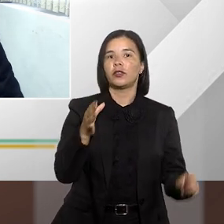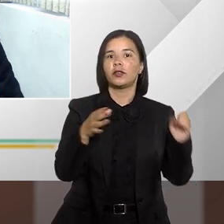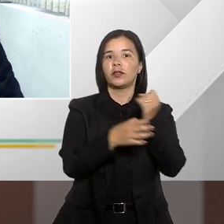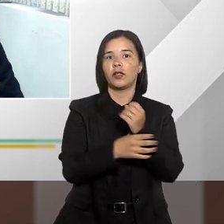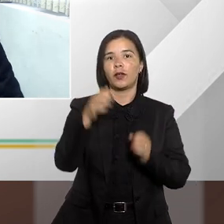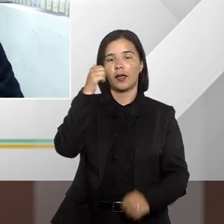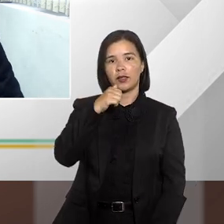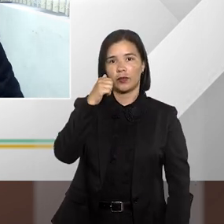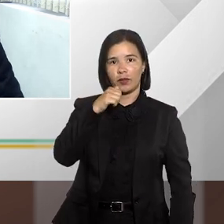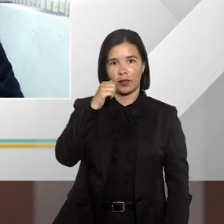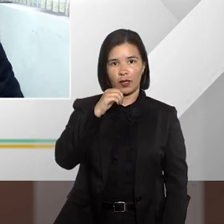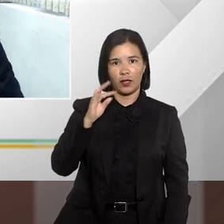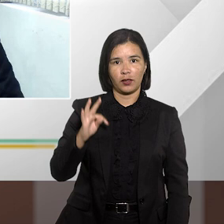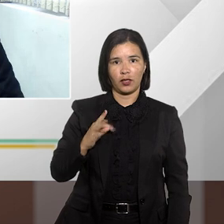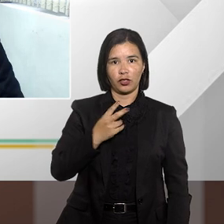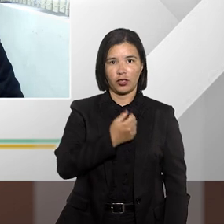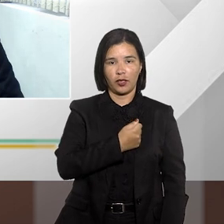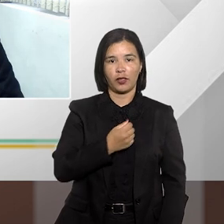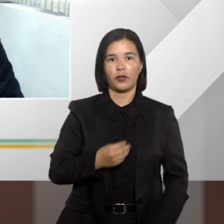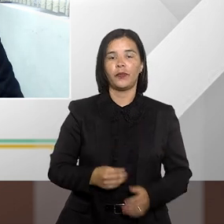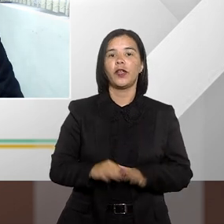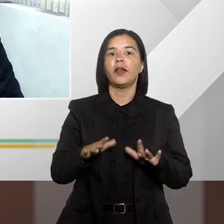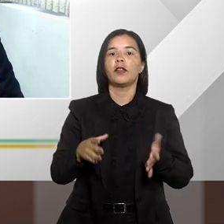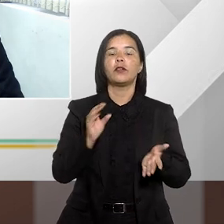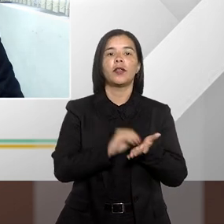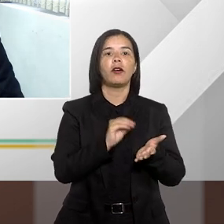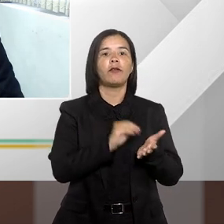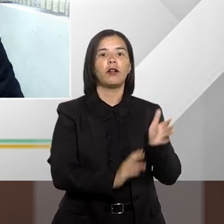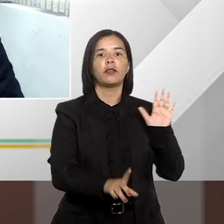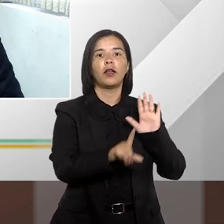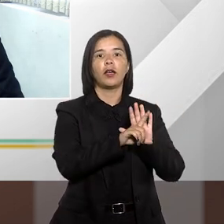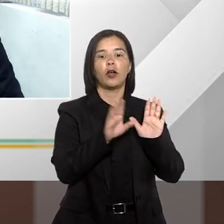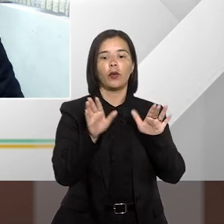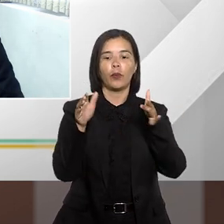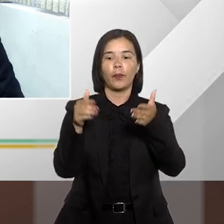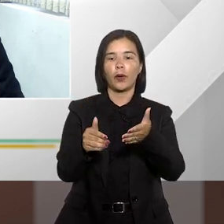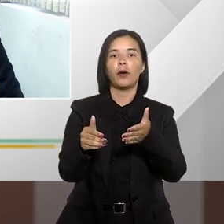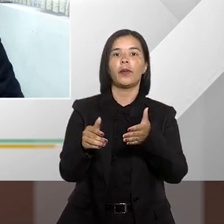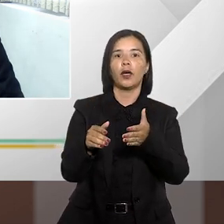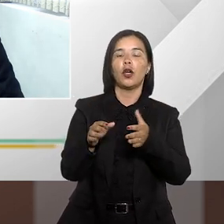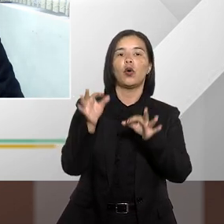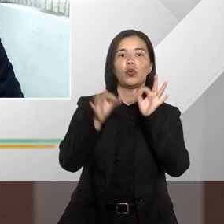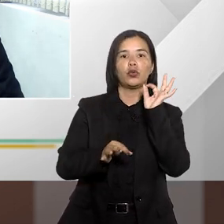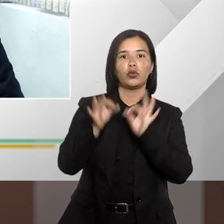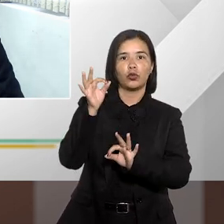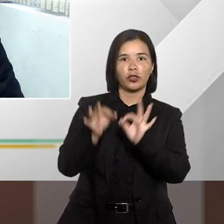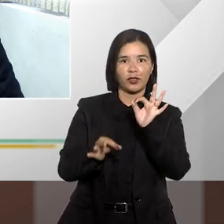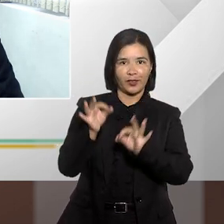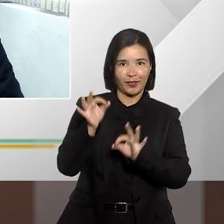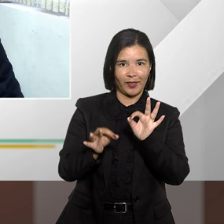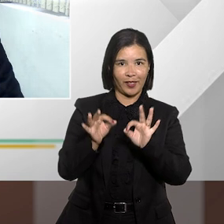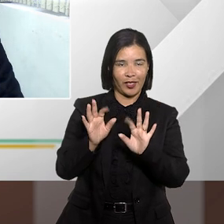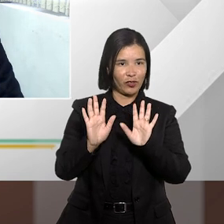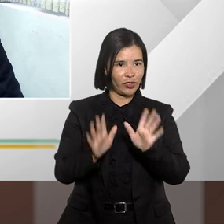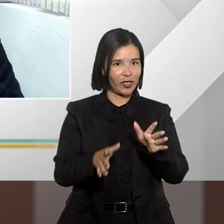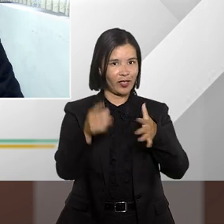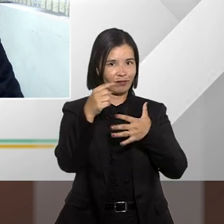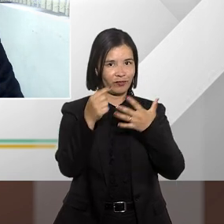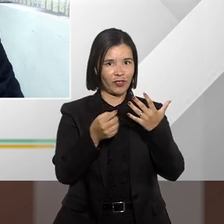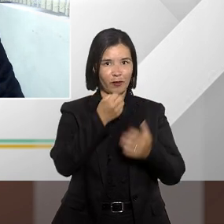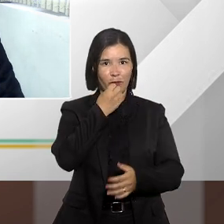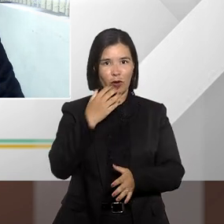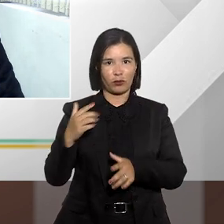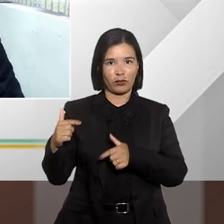transgênero. Concorda, Iago? Na falta, né, dessa legislação específica, o judiciário, como você bem pontuou,